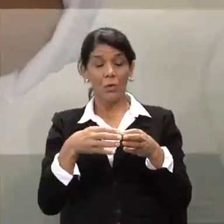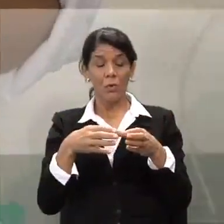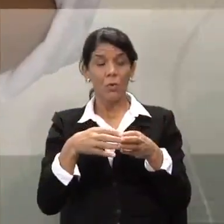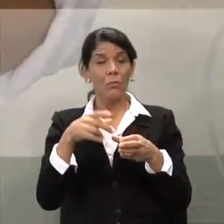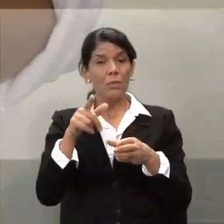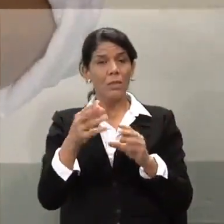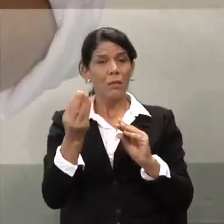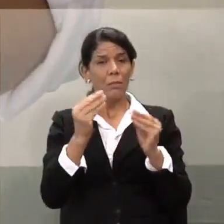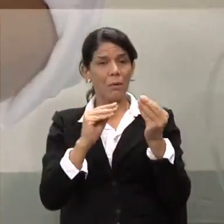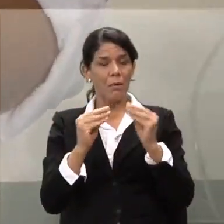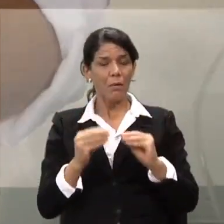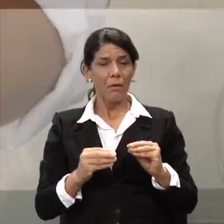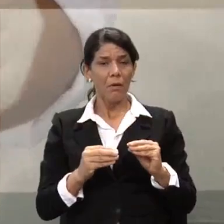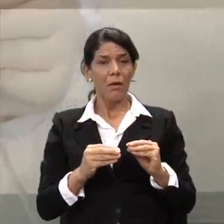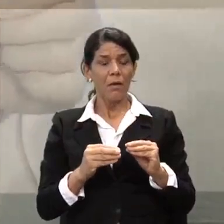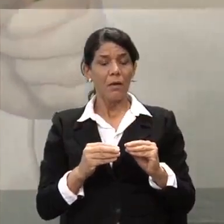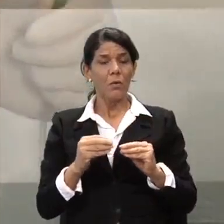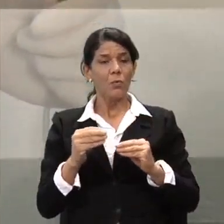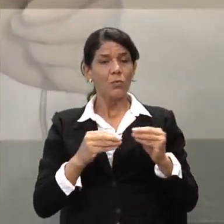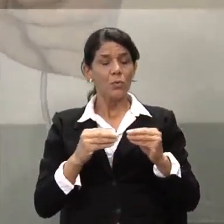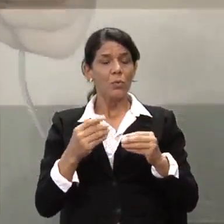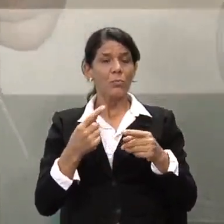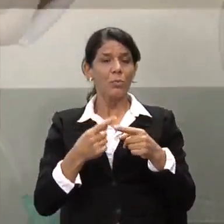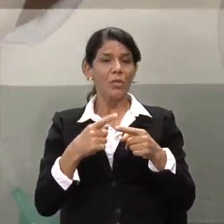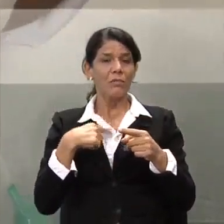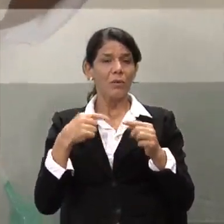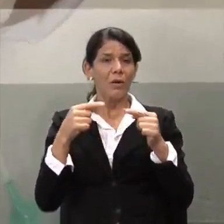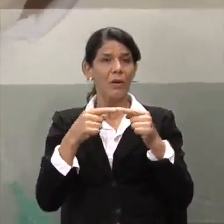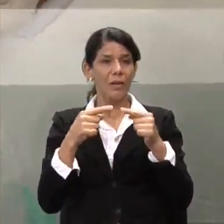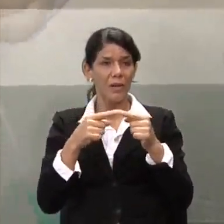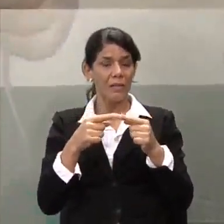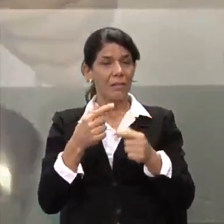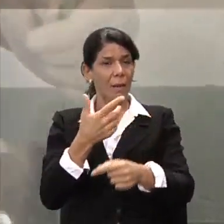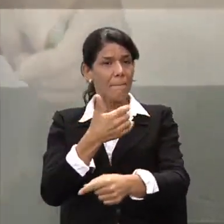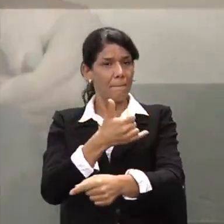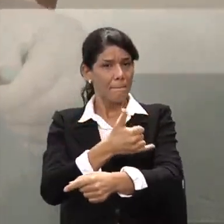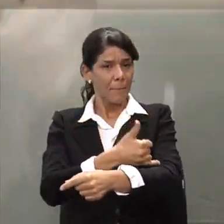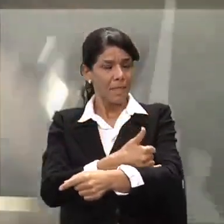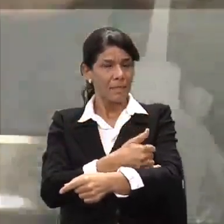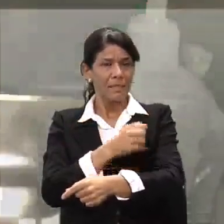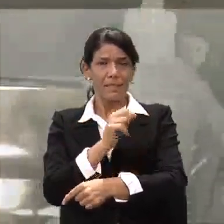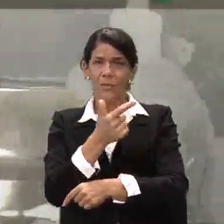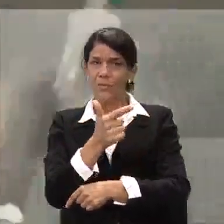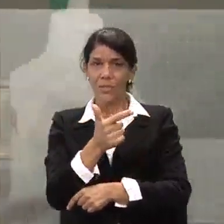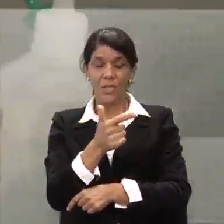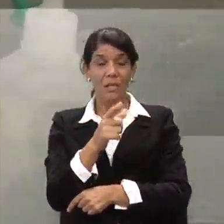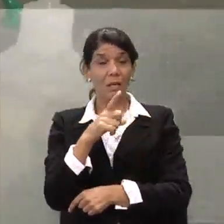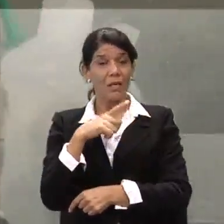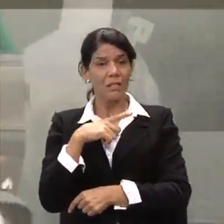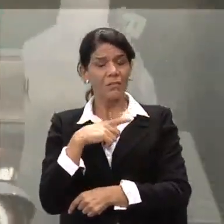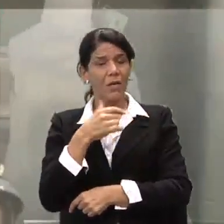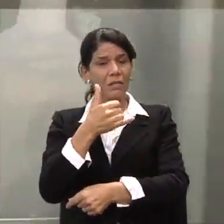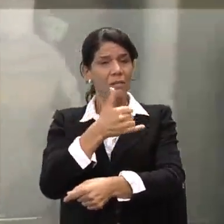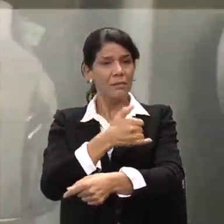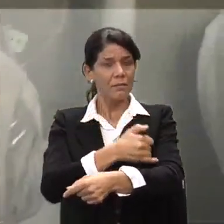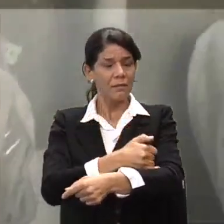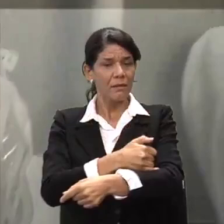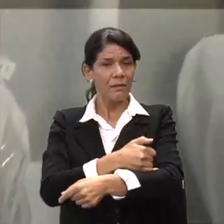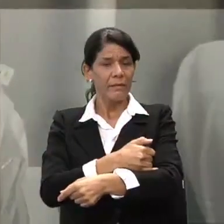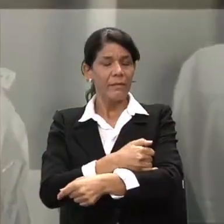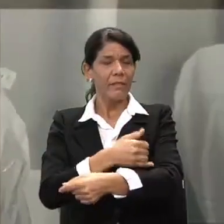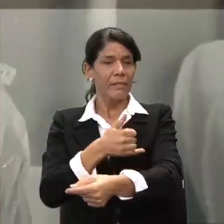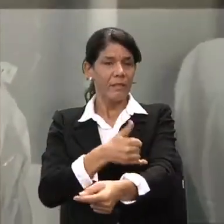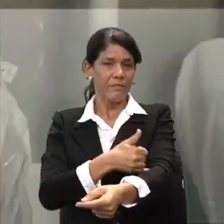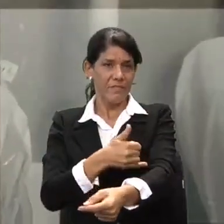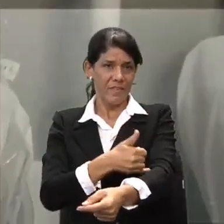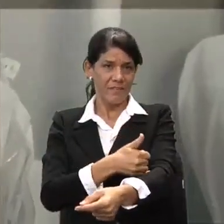seja preenchido com solução, porque vamos conectar no paciente, se ele não tiver solução, nós vamos injetar ar na veia